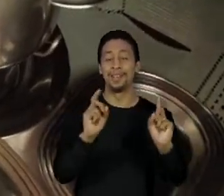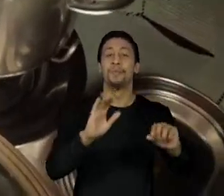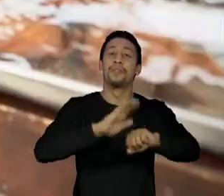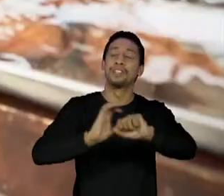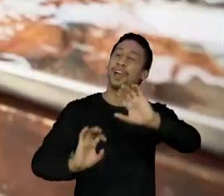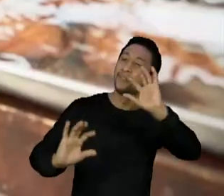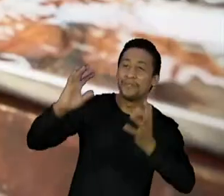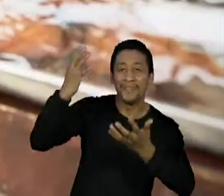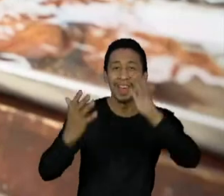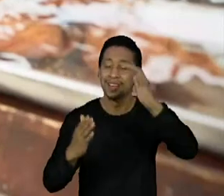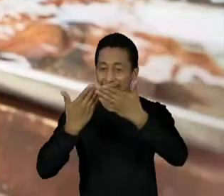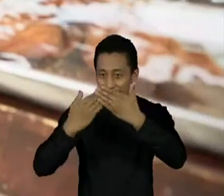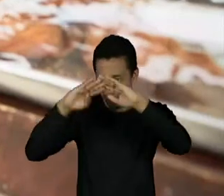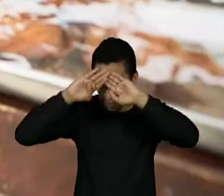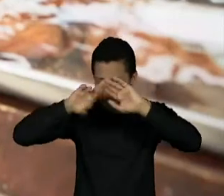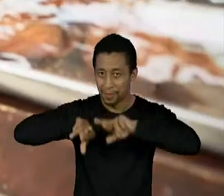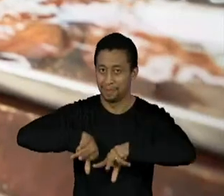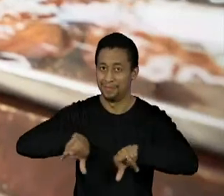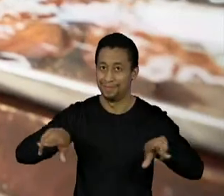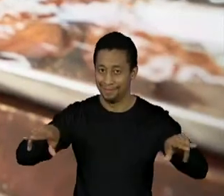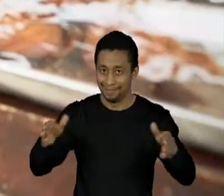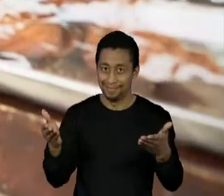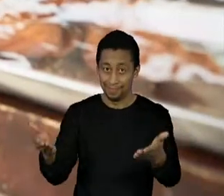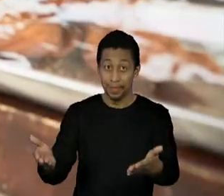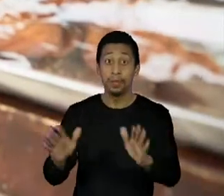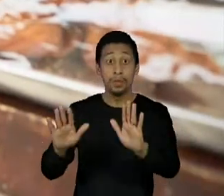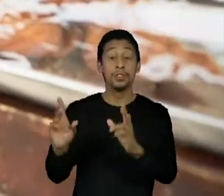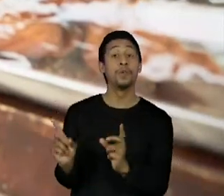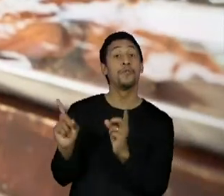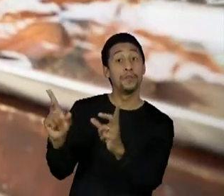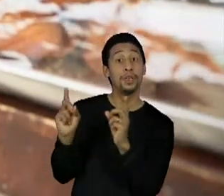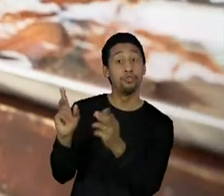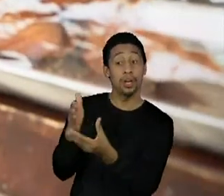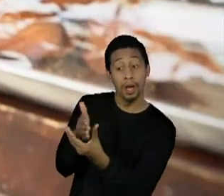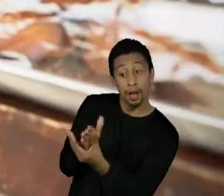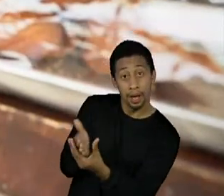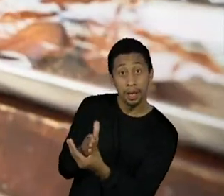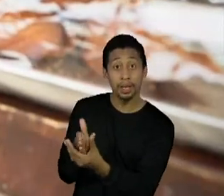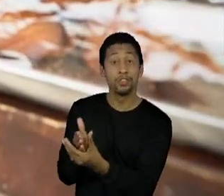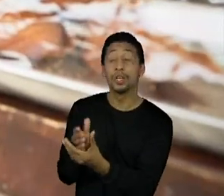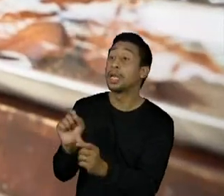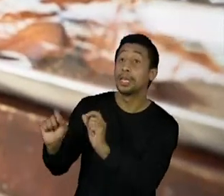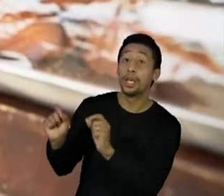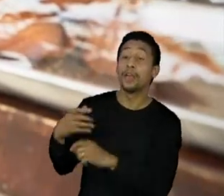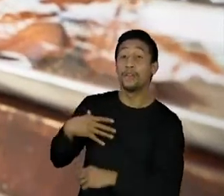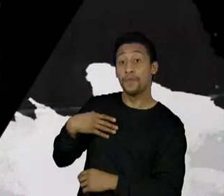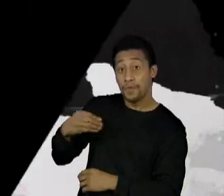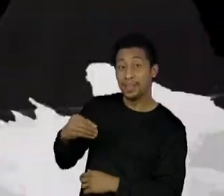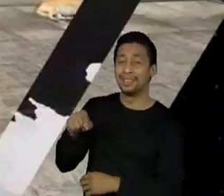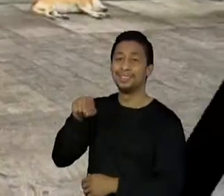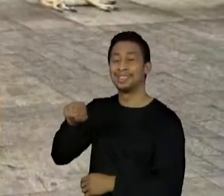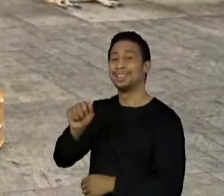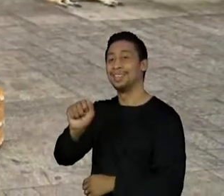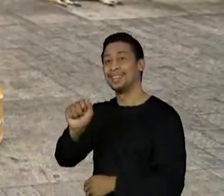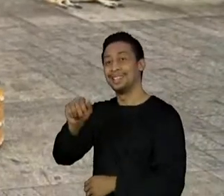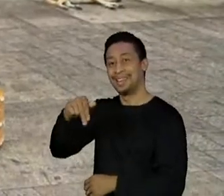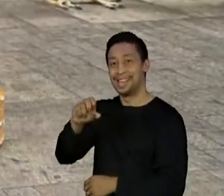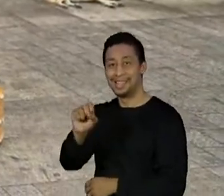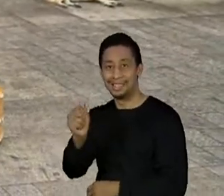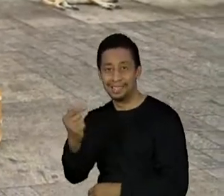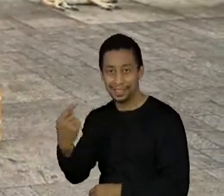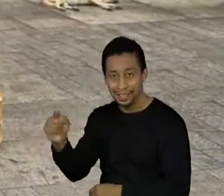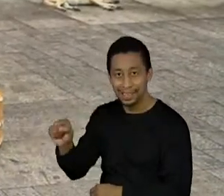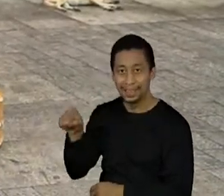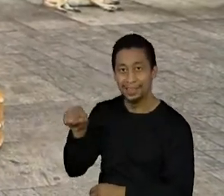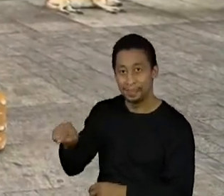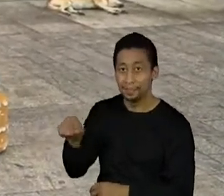orixá. Então, só podia antigamente vender acarajé. Quem era filha de Iansã, quem era do candomblé. Iansã comanda